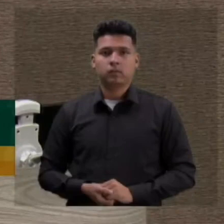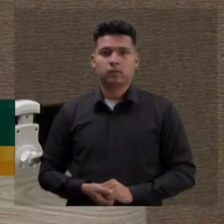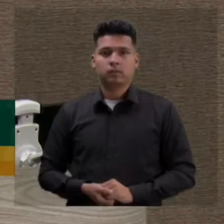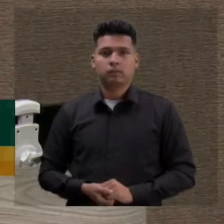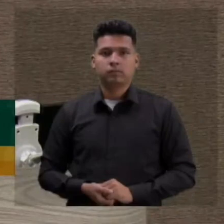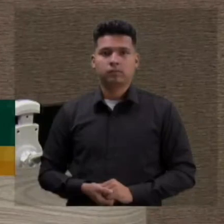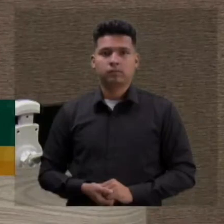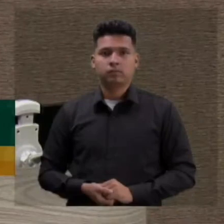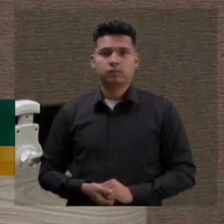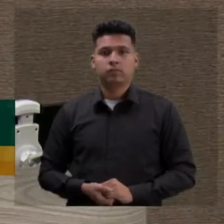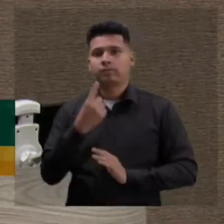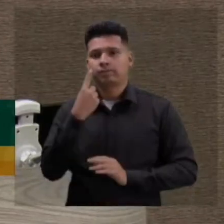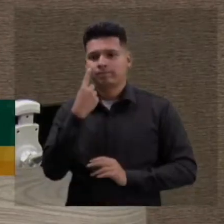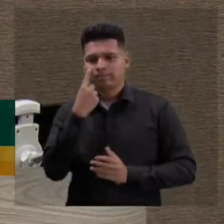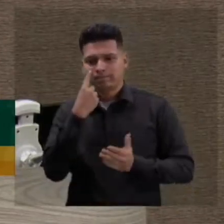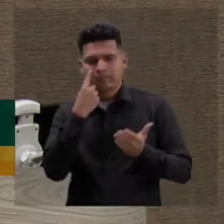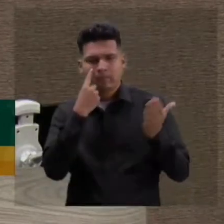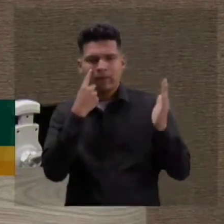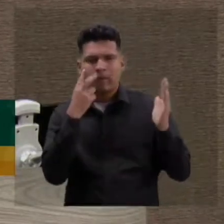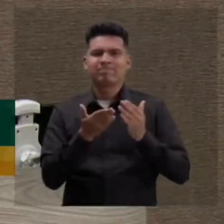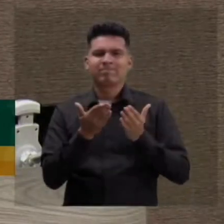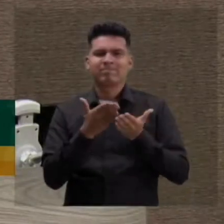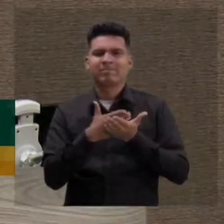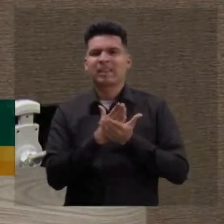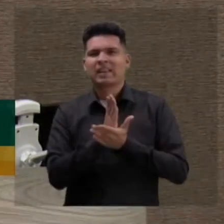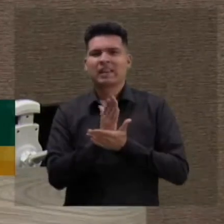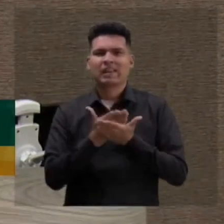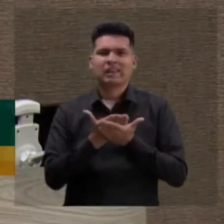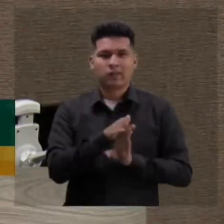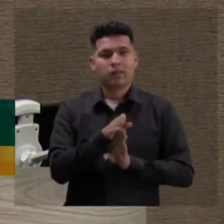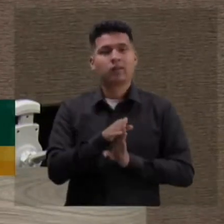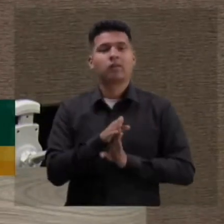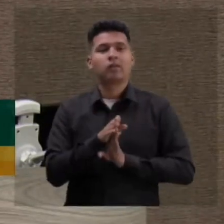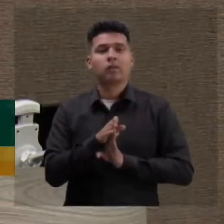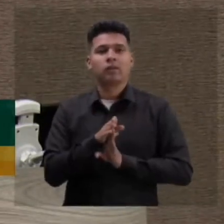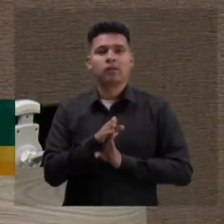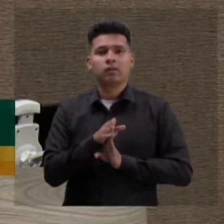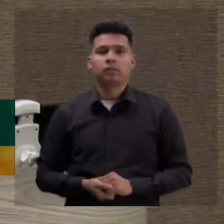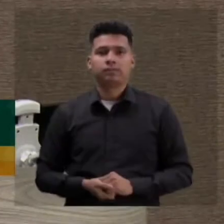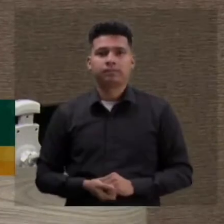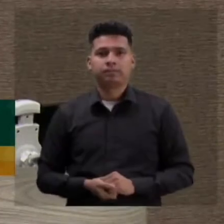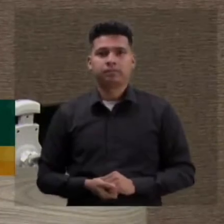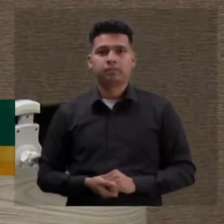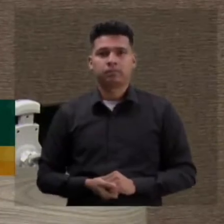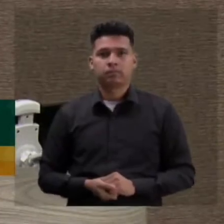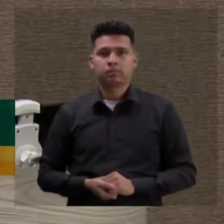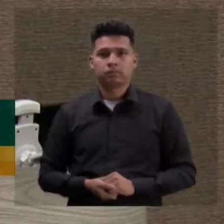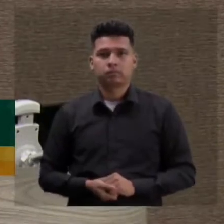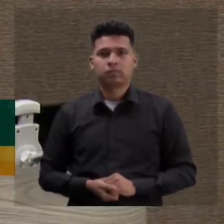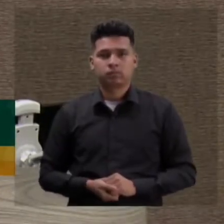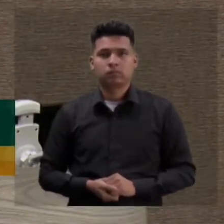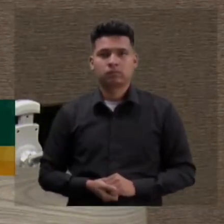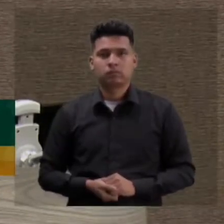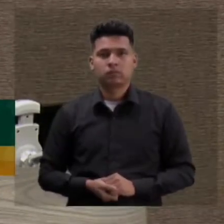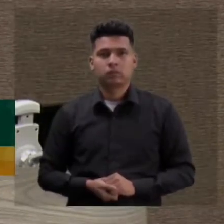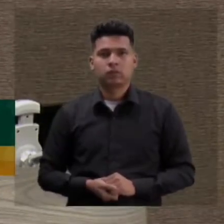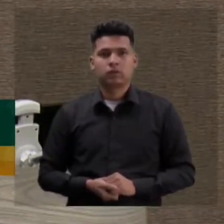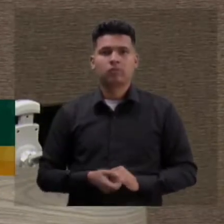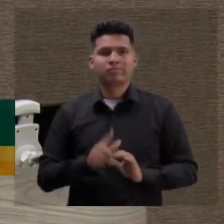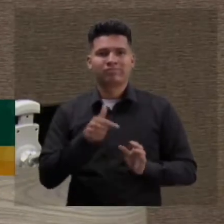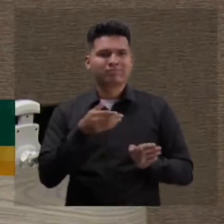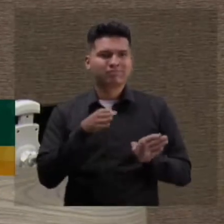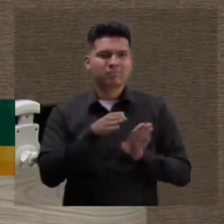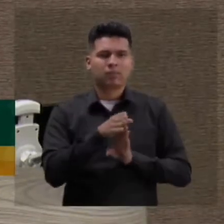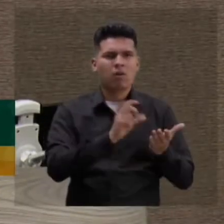certa imparcialidade, vereador Wallace Oliveira, desse conselho em reconhecer a questão das religiões de